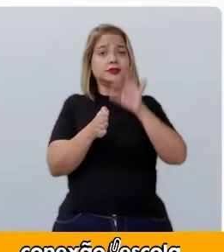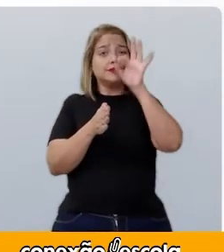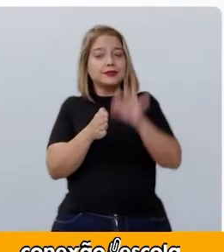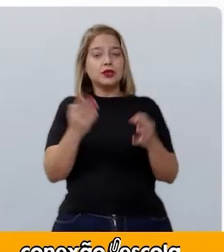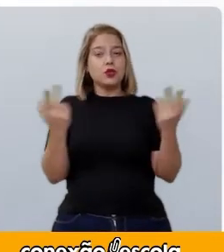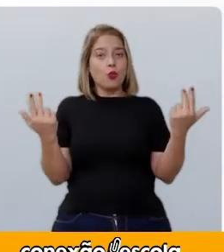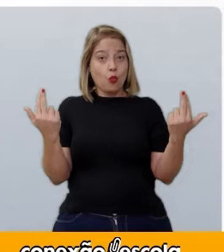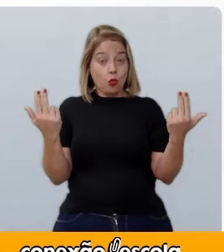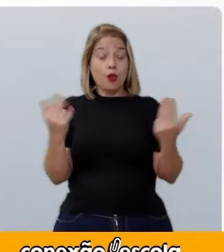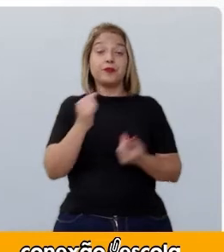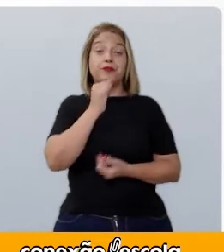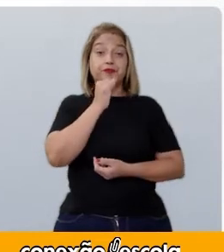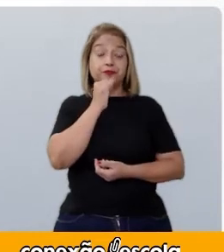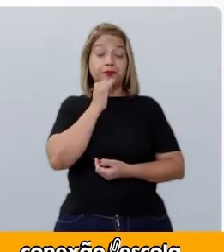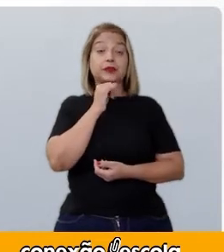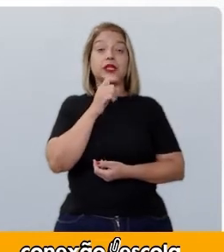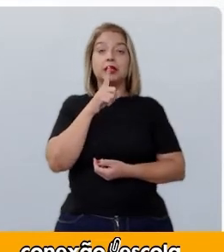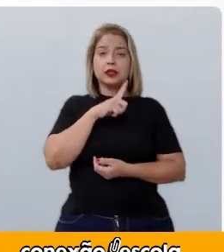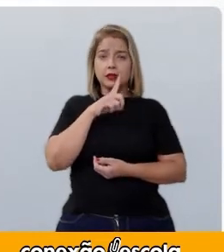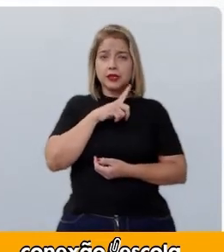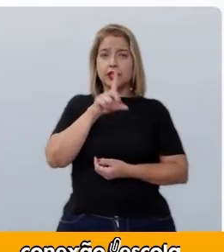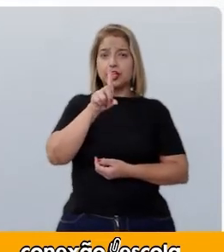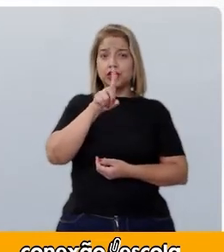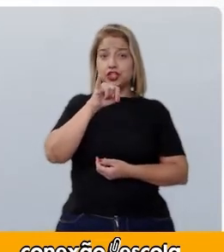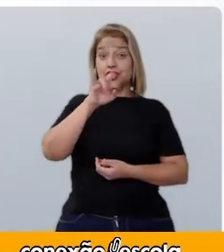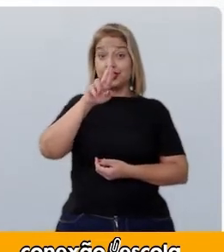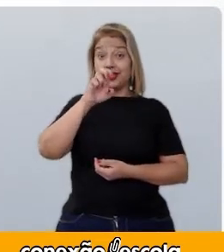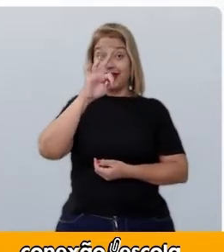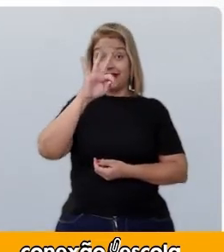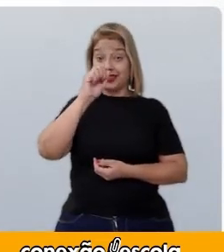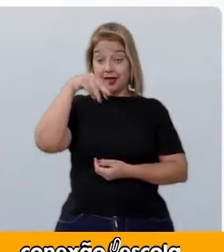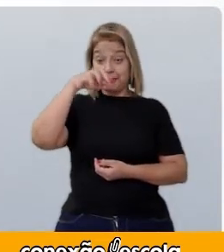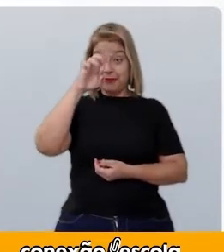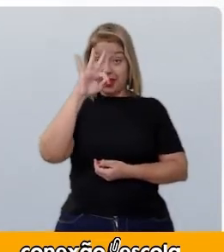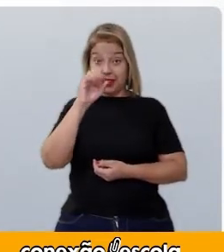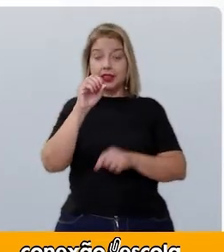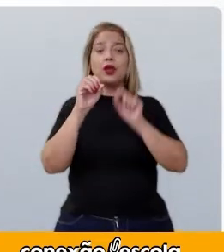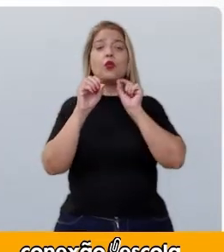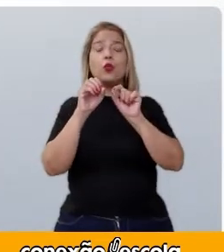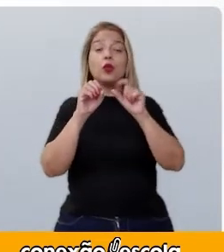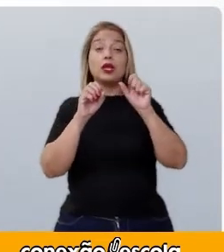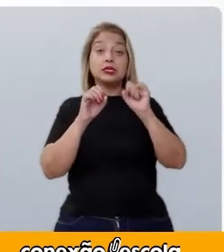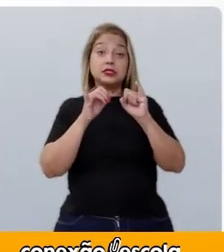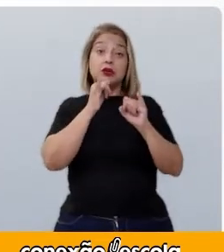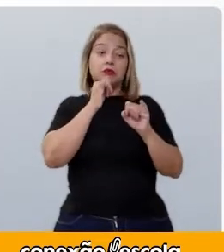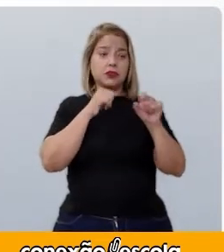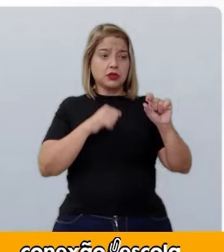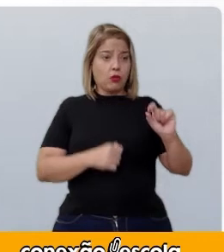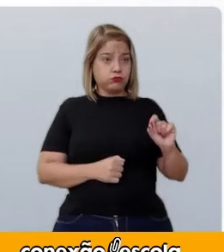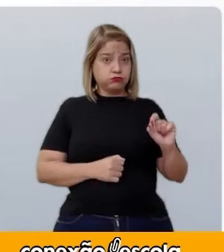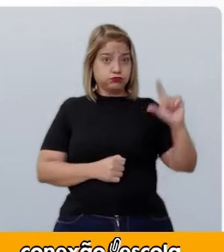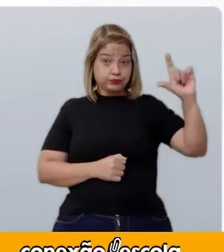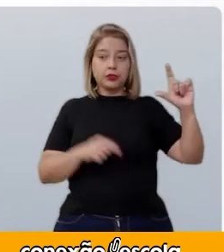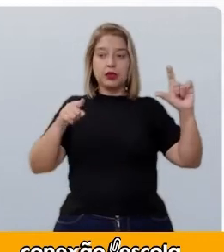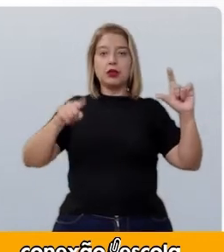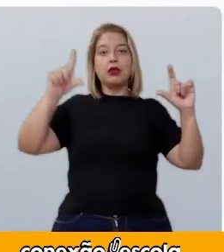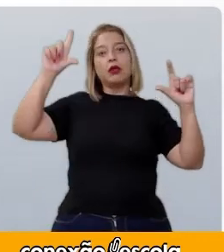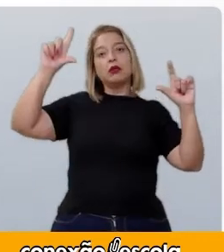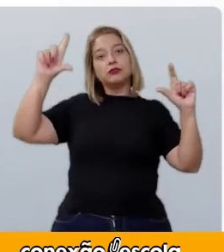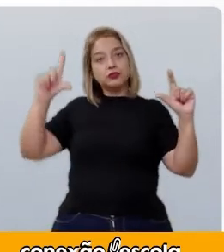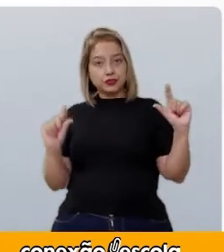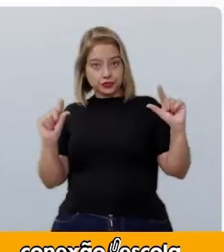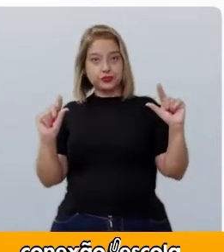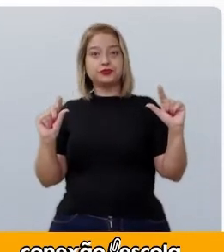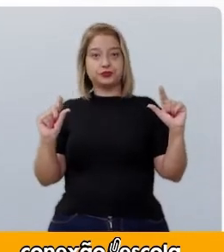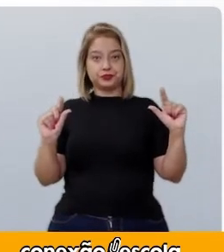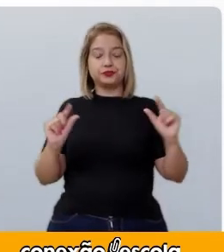Duas grandezas são diretamente proporcionais quando o aumento de uma implica no aumento